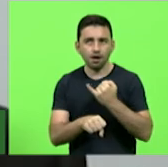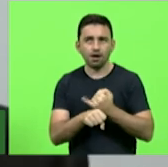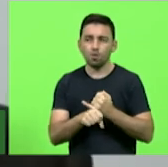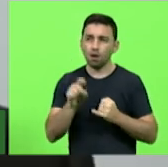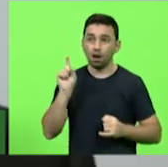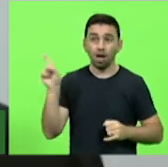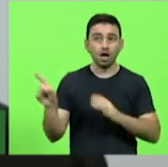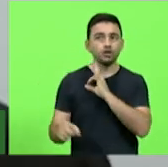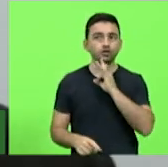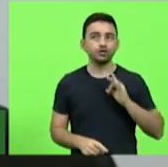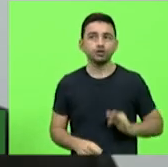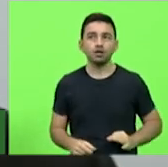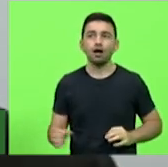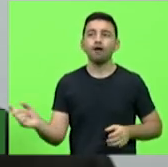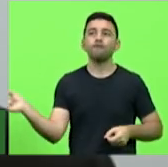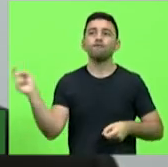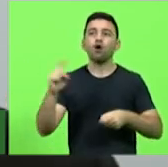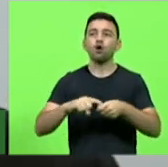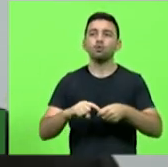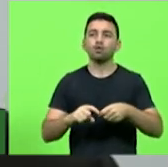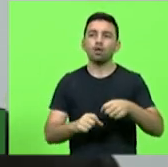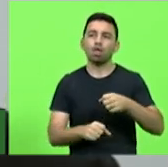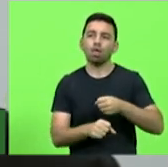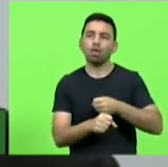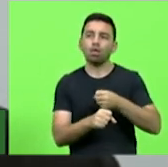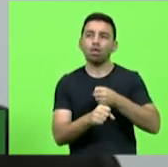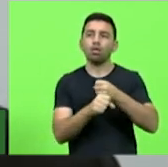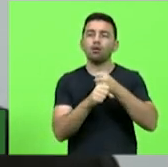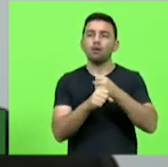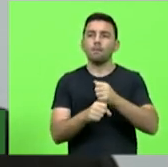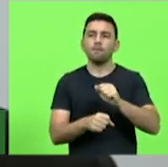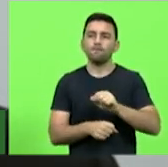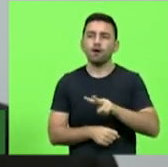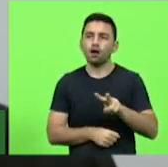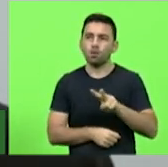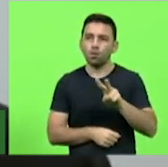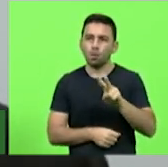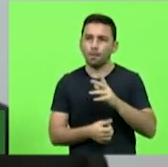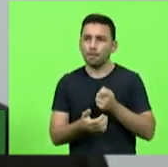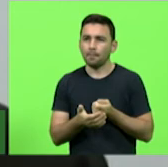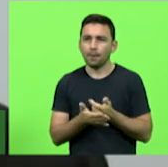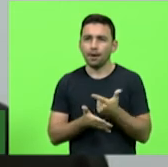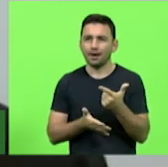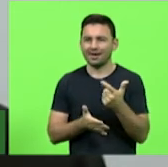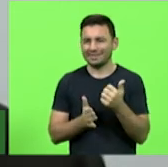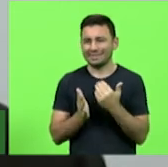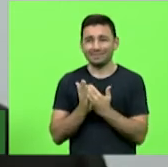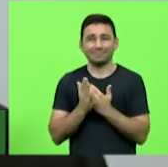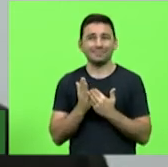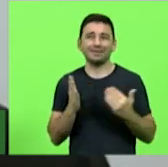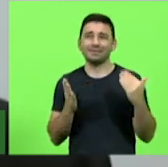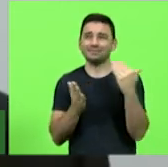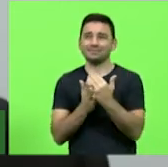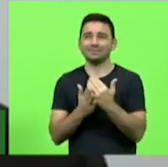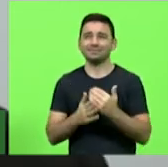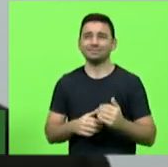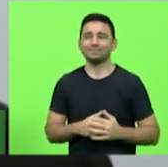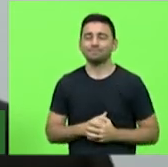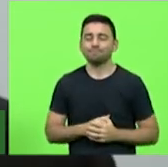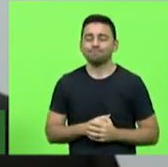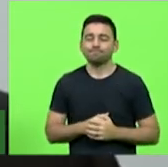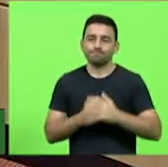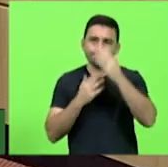China e volta em vigas. E aí a gente está pagando um valor de forma exorbitante e fora do comum. Fico muito